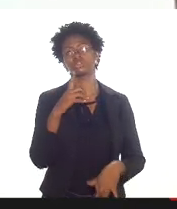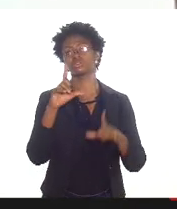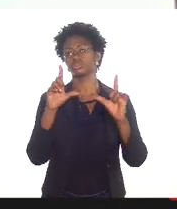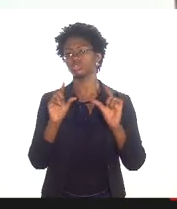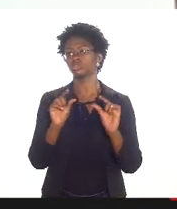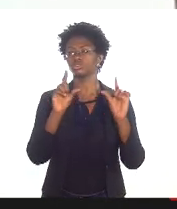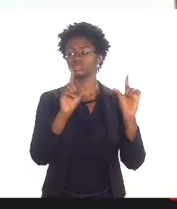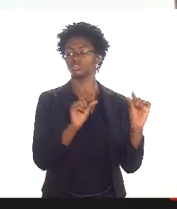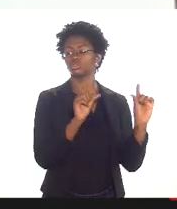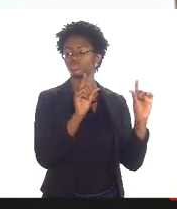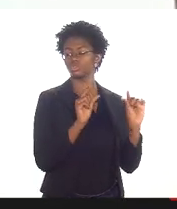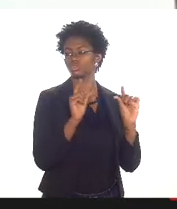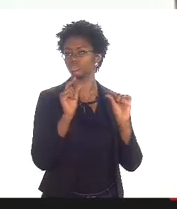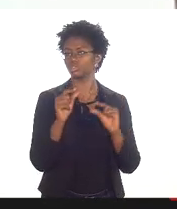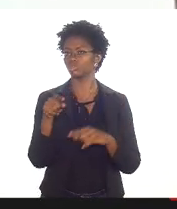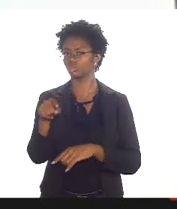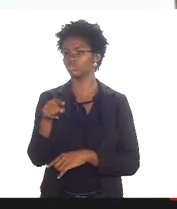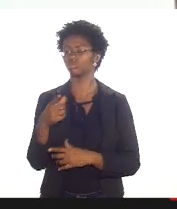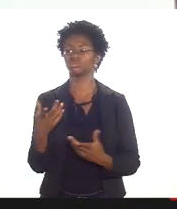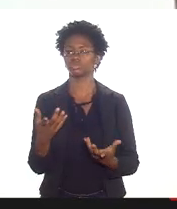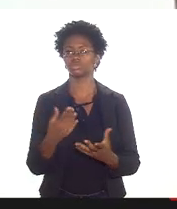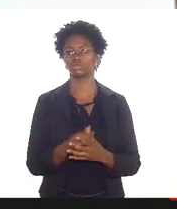e, evidentemente,